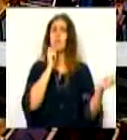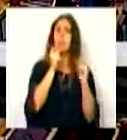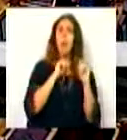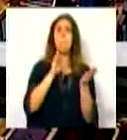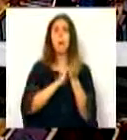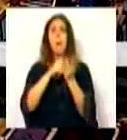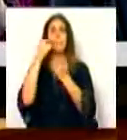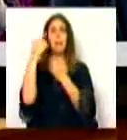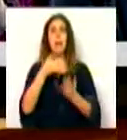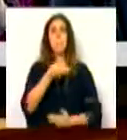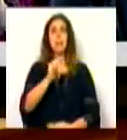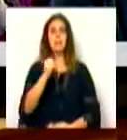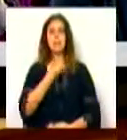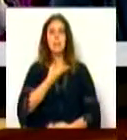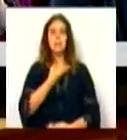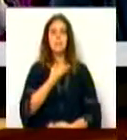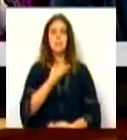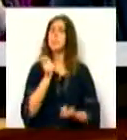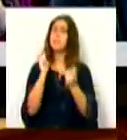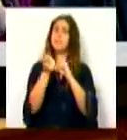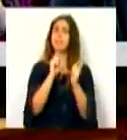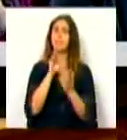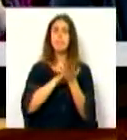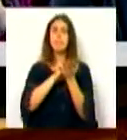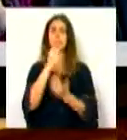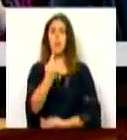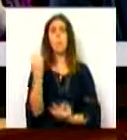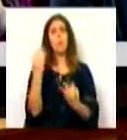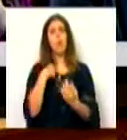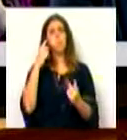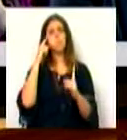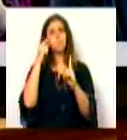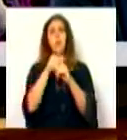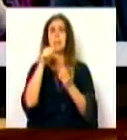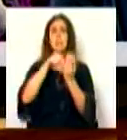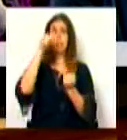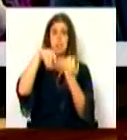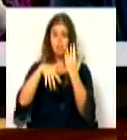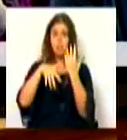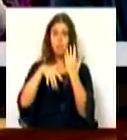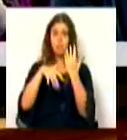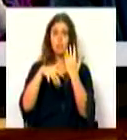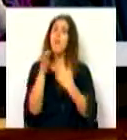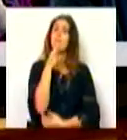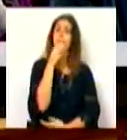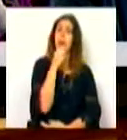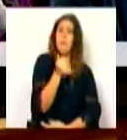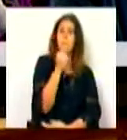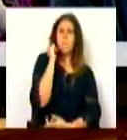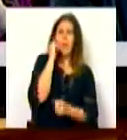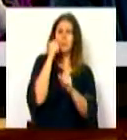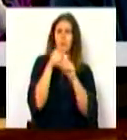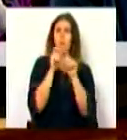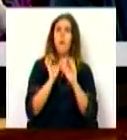apresentada pelo PSD. E discute-se uma proposta que visa a descentralização, melhor falando, visa